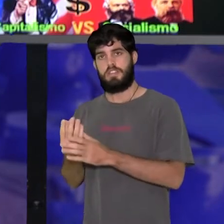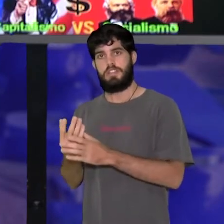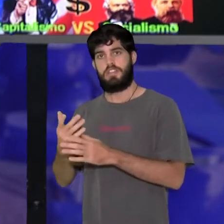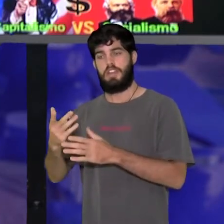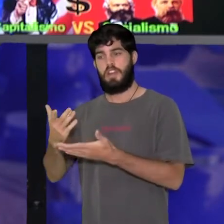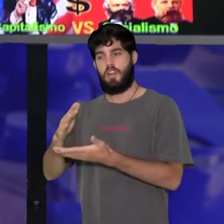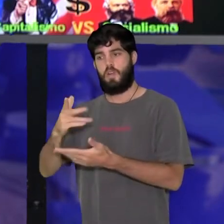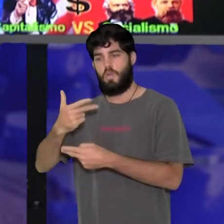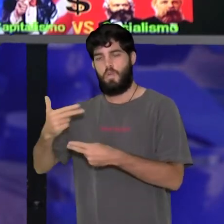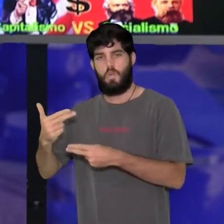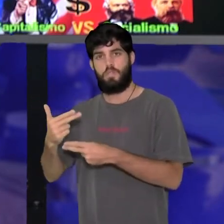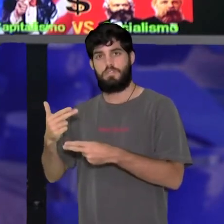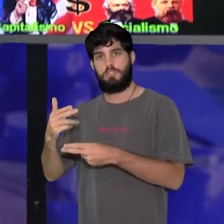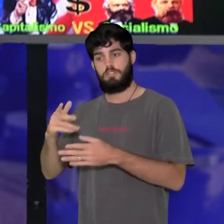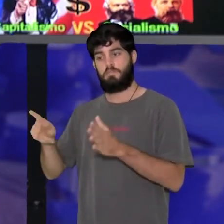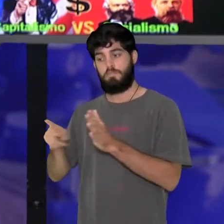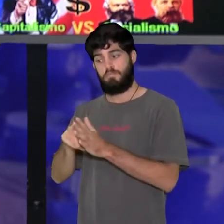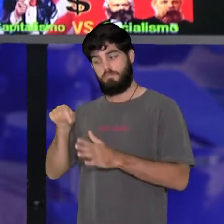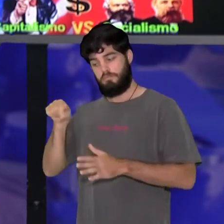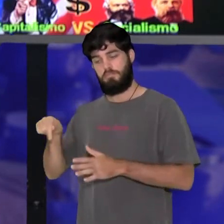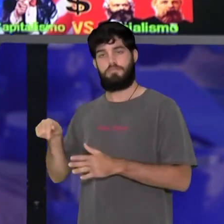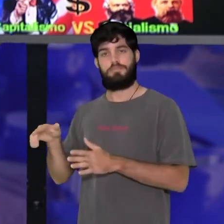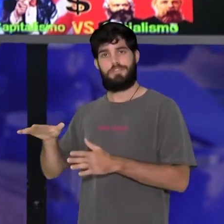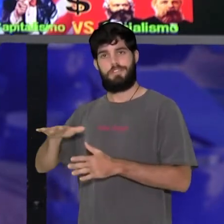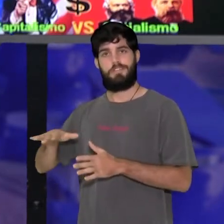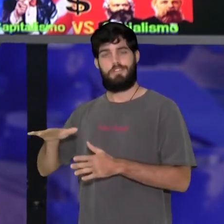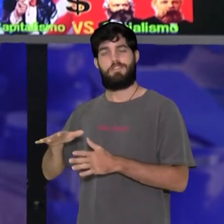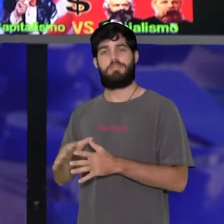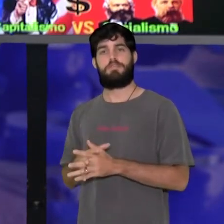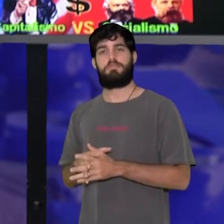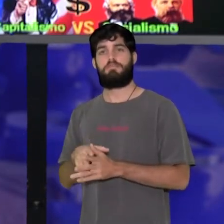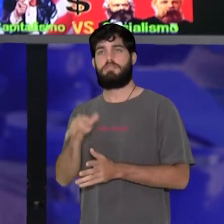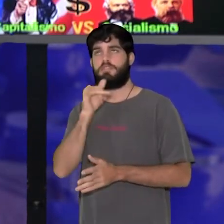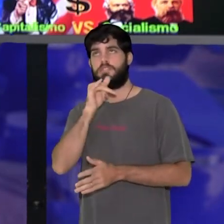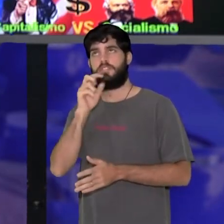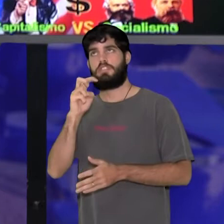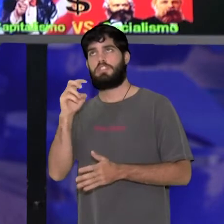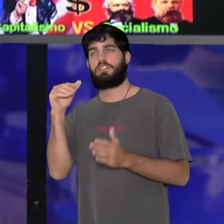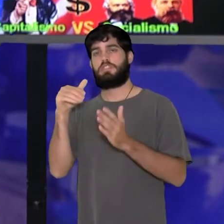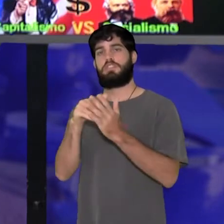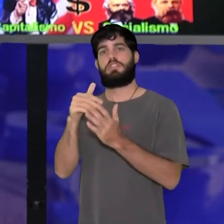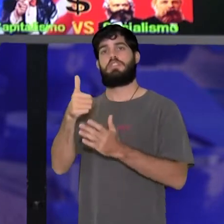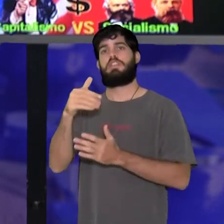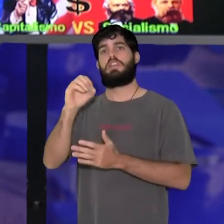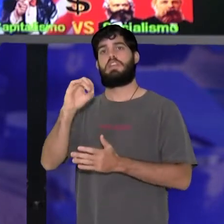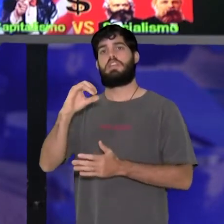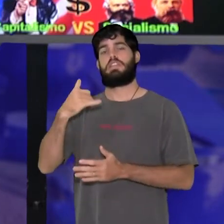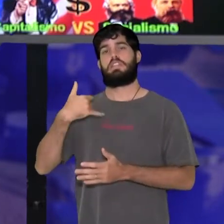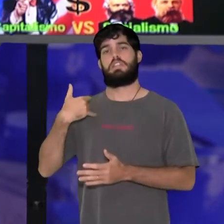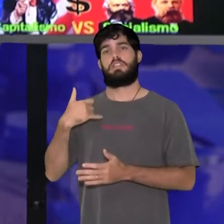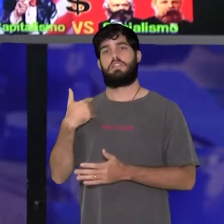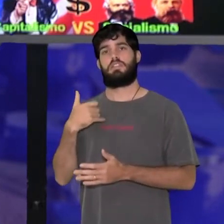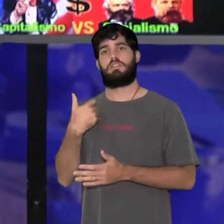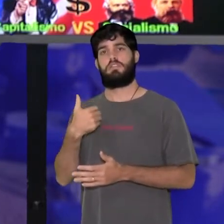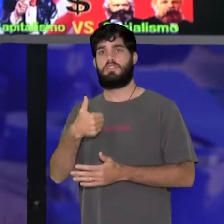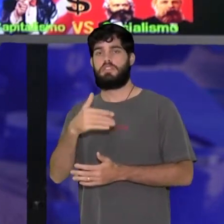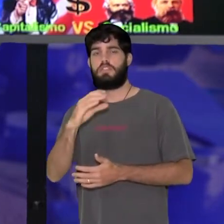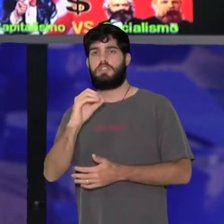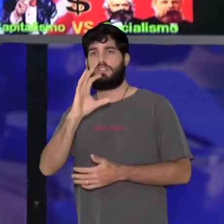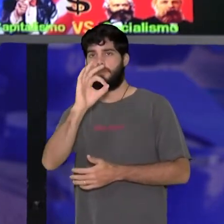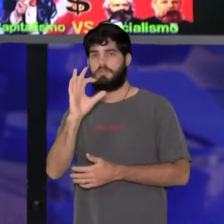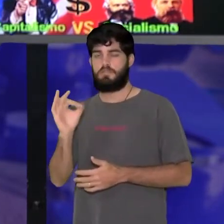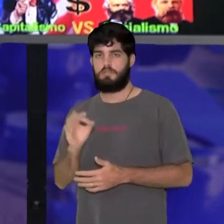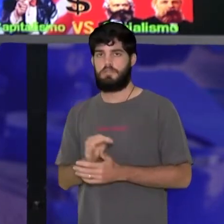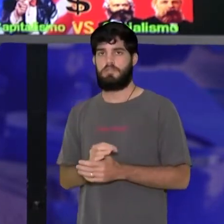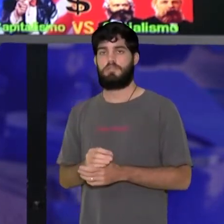esse grupo. Se existem crianças de 5 a 10 anos, num percentual de 10%, então